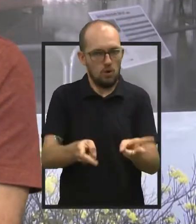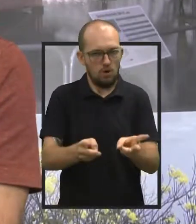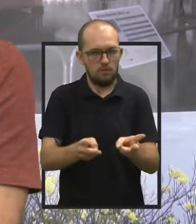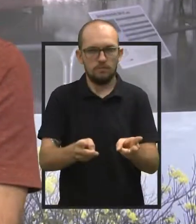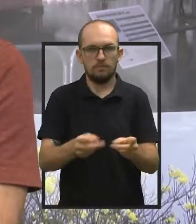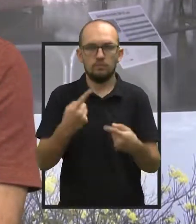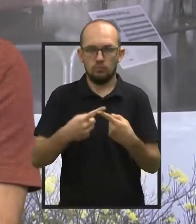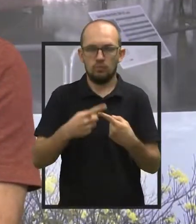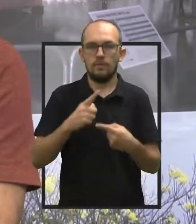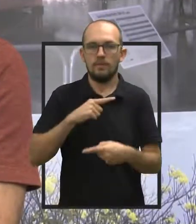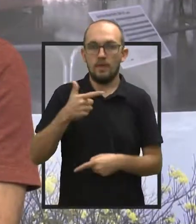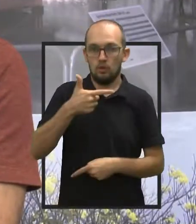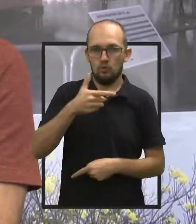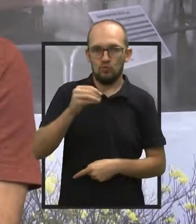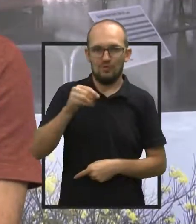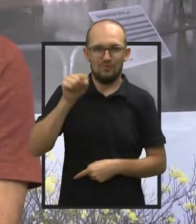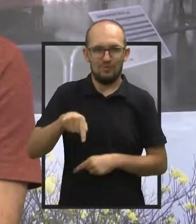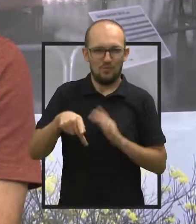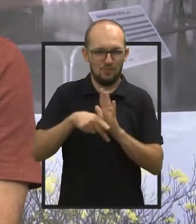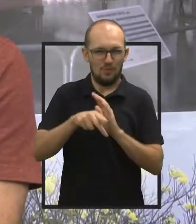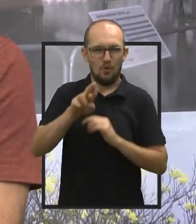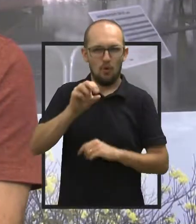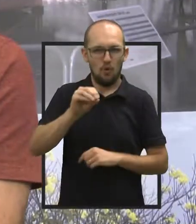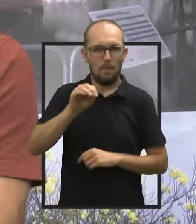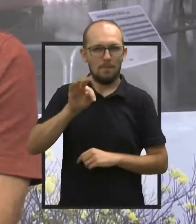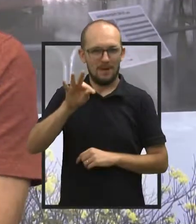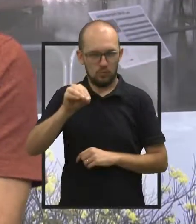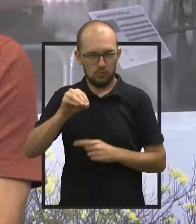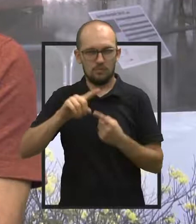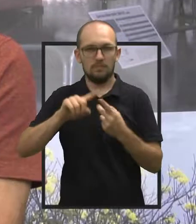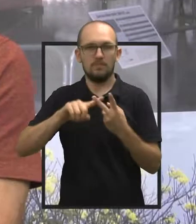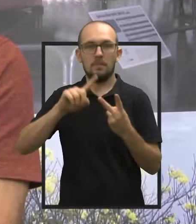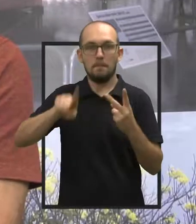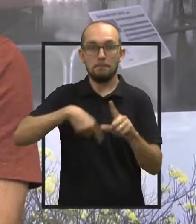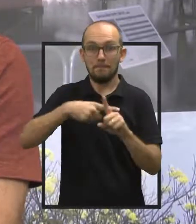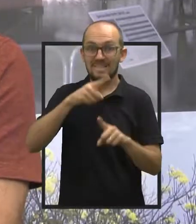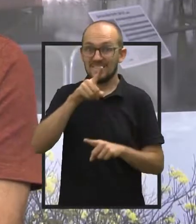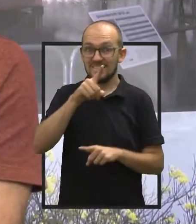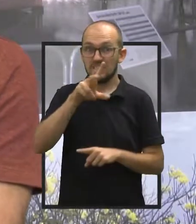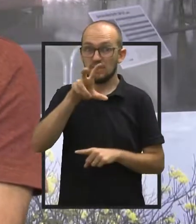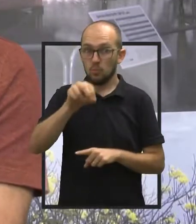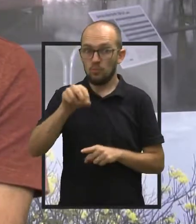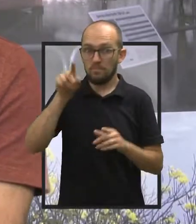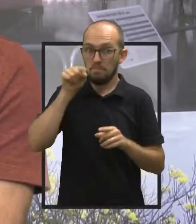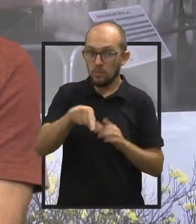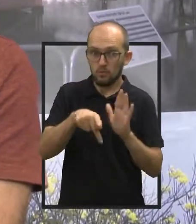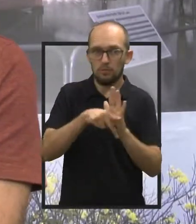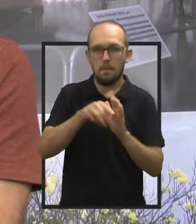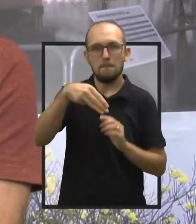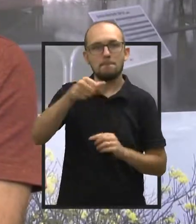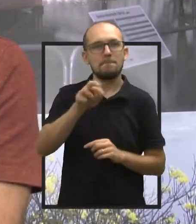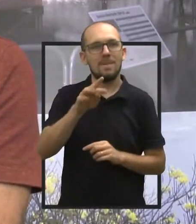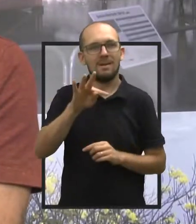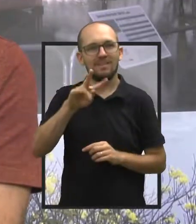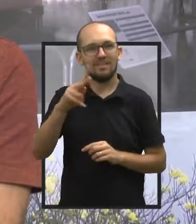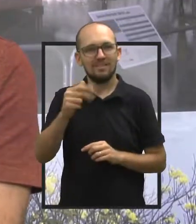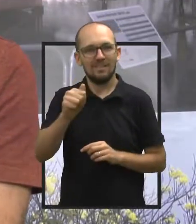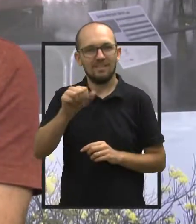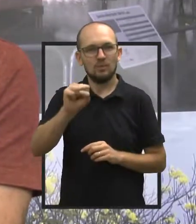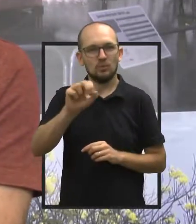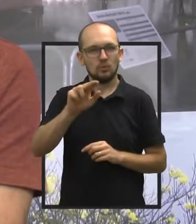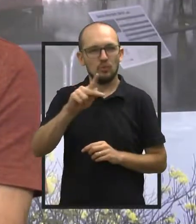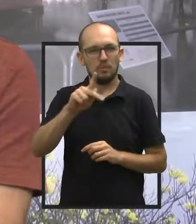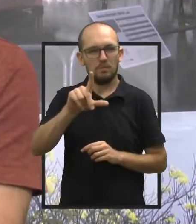esses 200 mil do Roberto de Lucena, mais 150 mil da Marta Suplicy, e eu coloquei no orçamento para o ano que